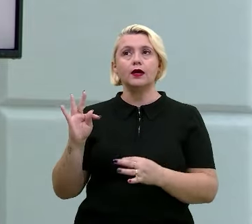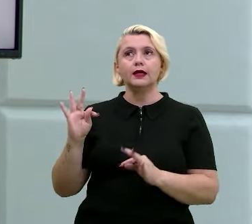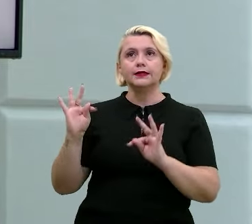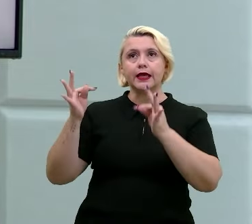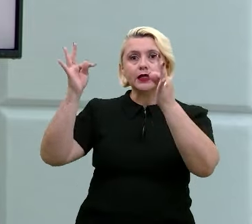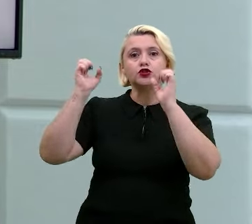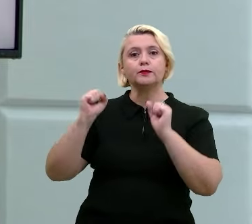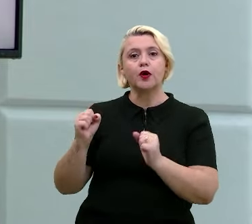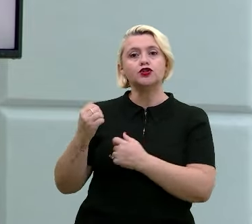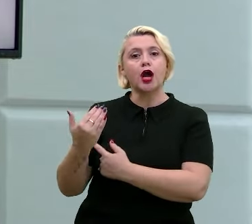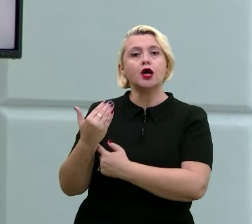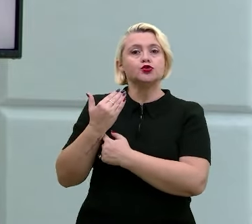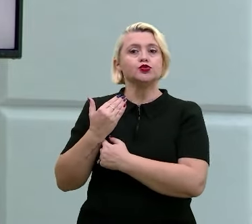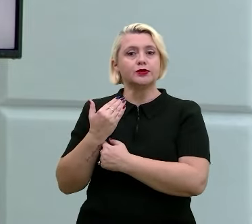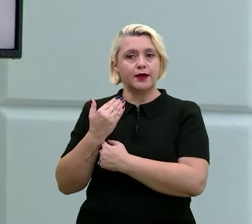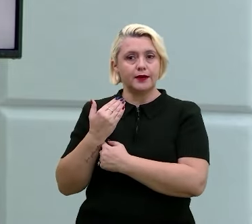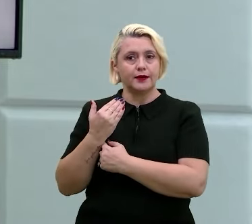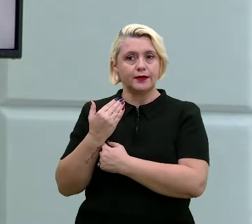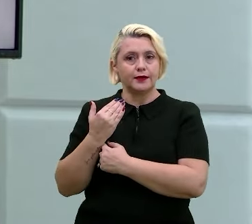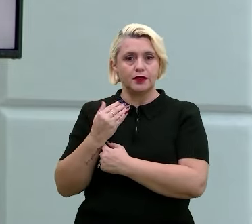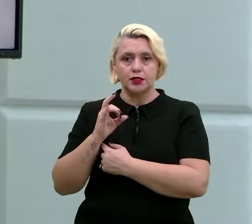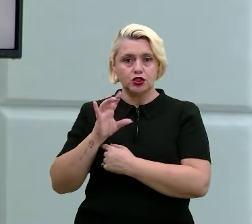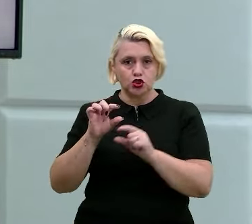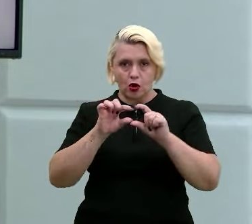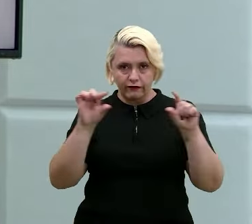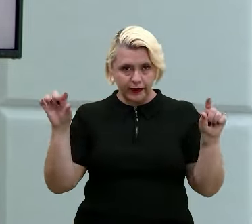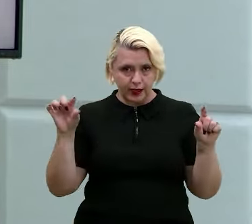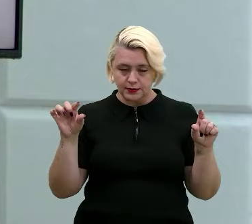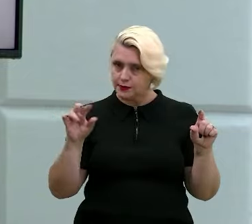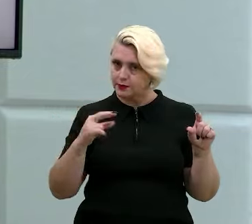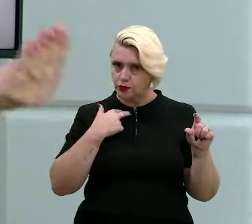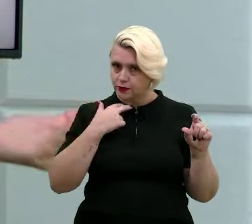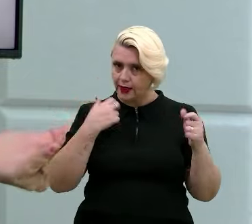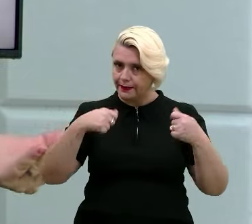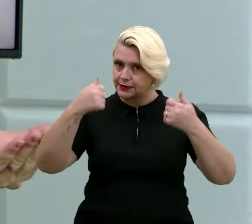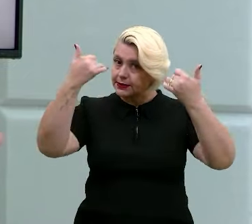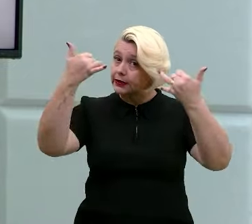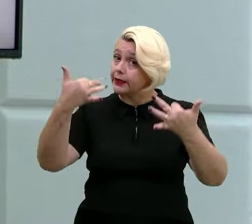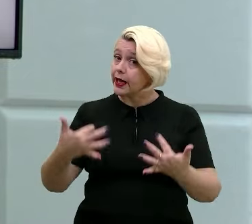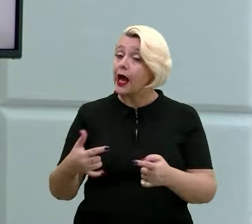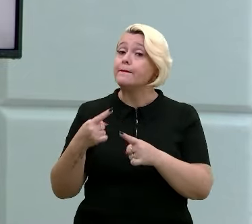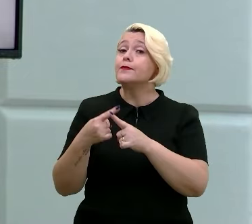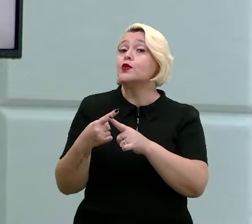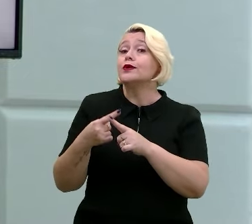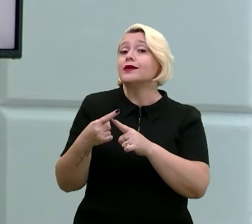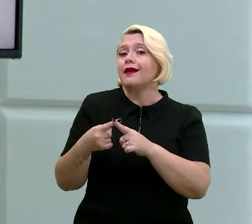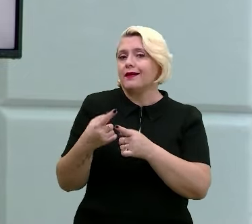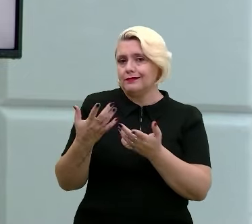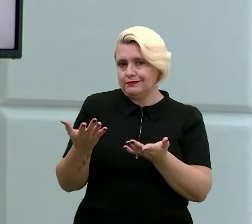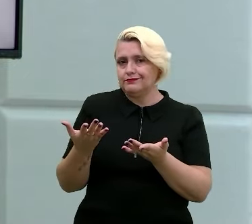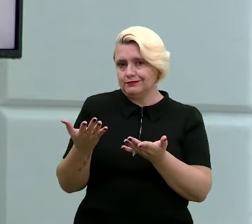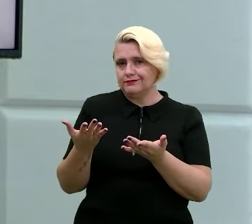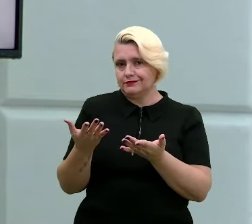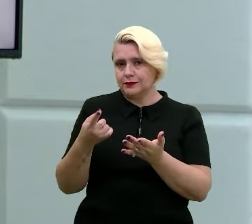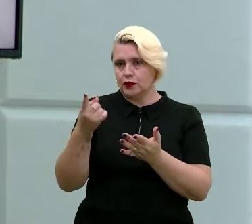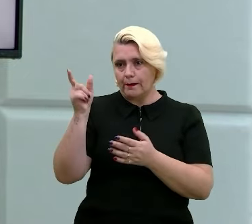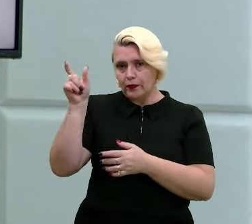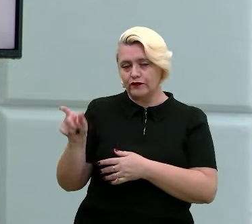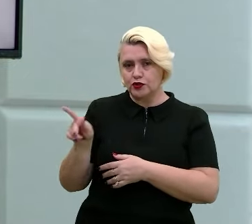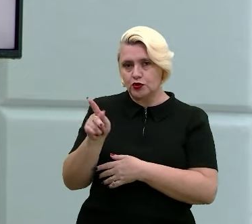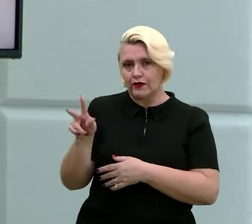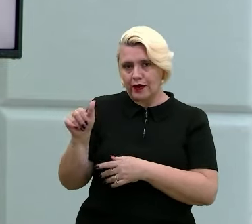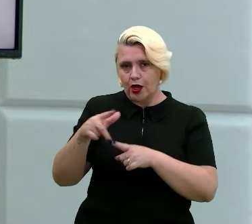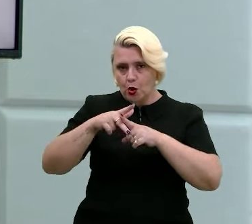uma aliada. Falar só isso não é suficiente, você tem que explicar o que, que você quer dizer para o seu corretor, o seu